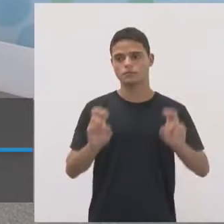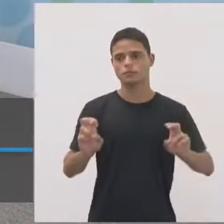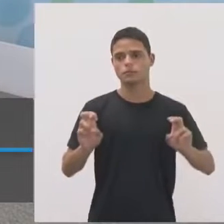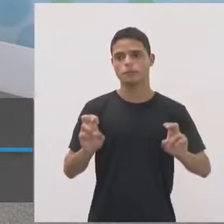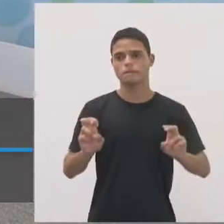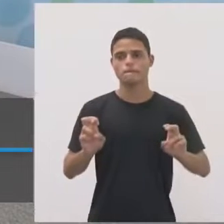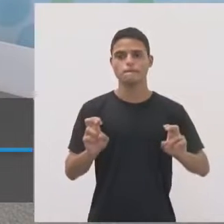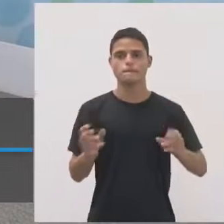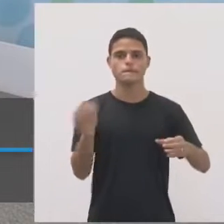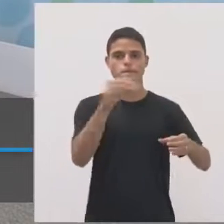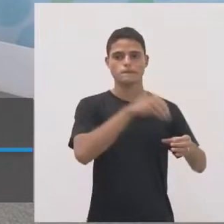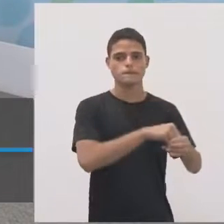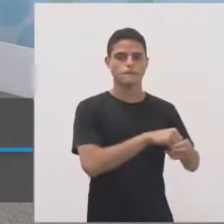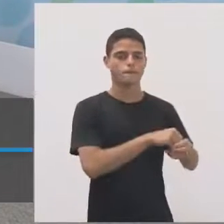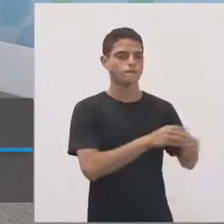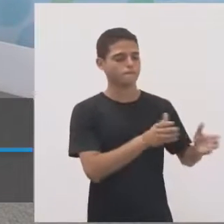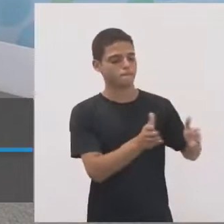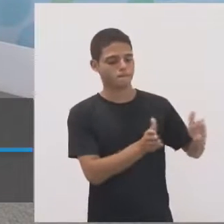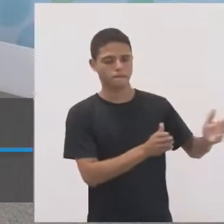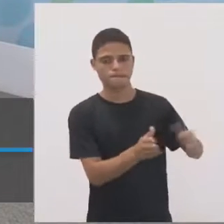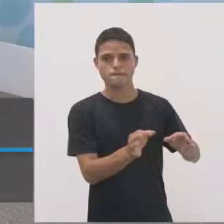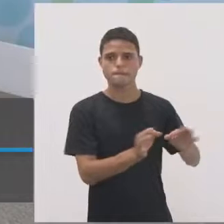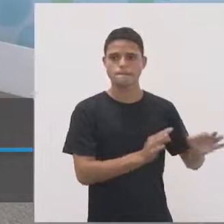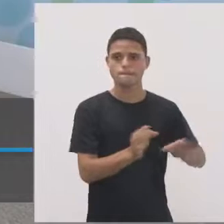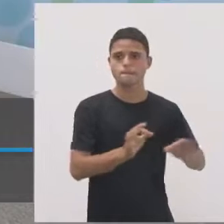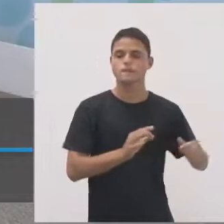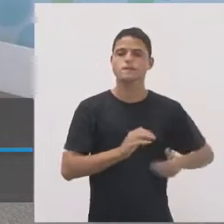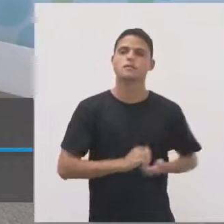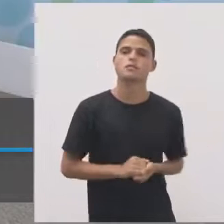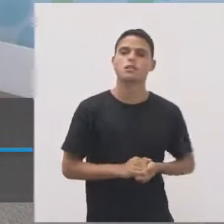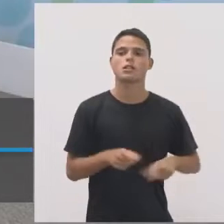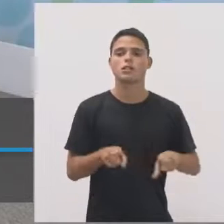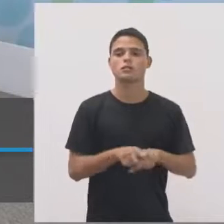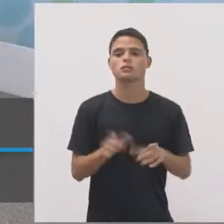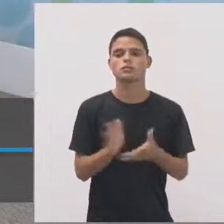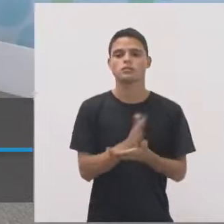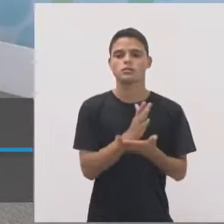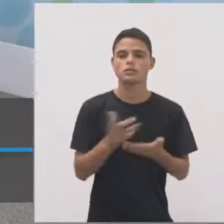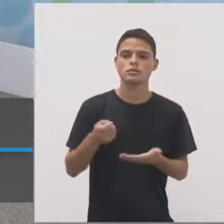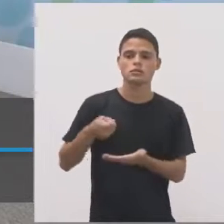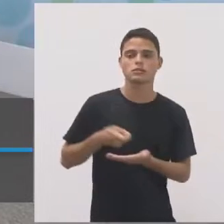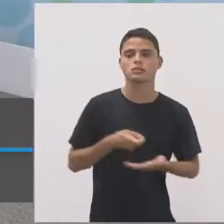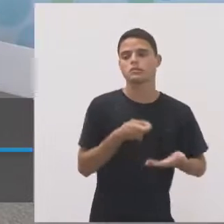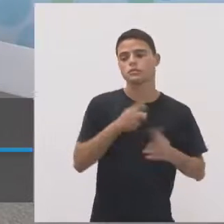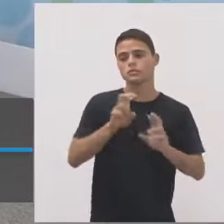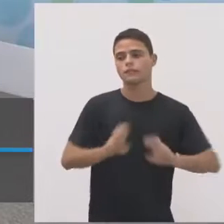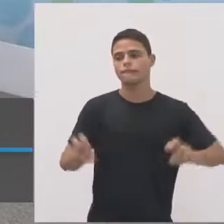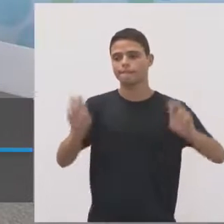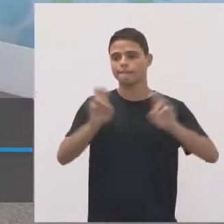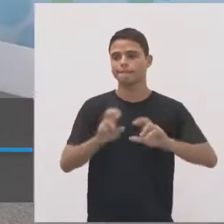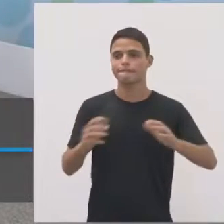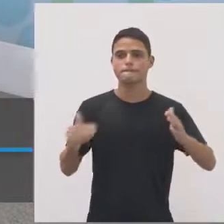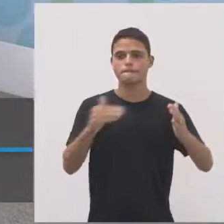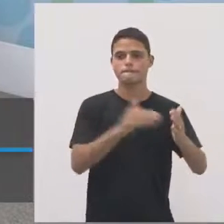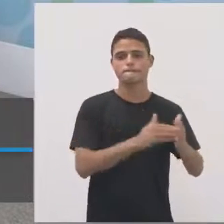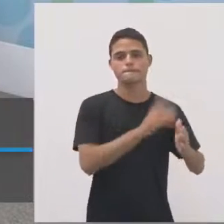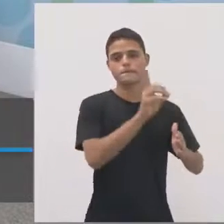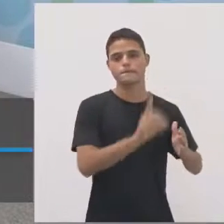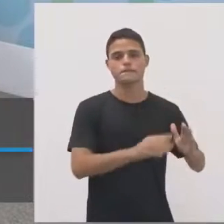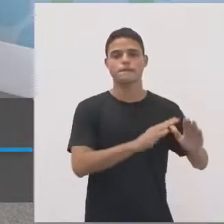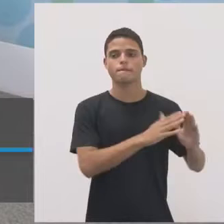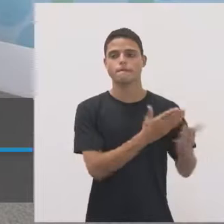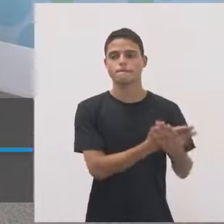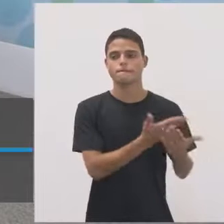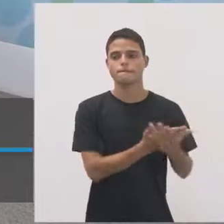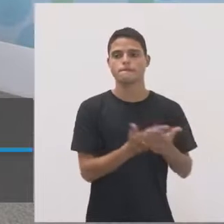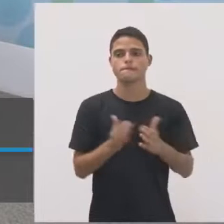dentro do programa do computador do professor, e também por conta dos computadores que estão chegando nas diretorias, nas escolas, né? Então aí a